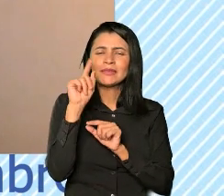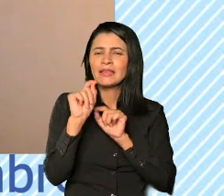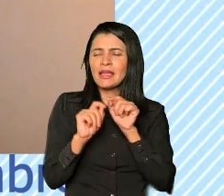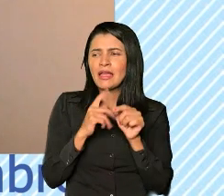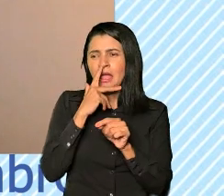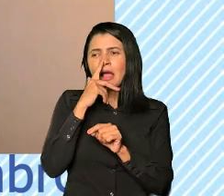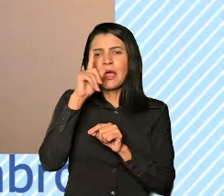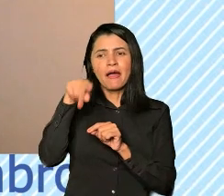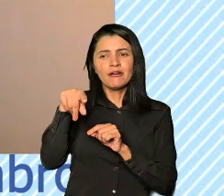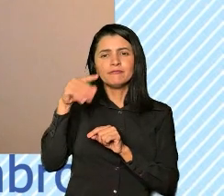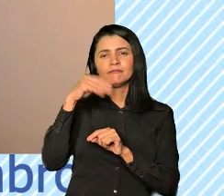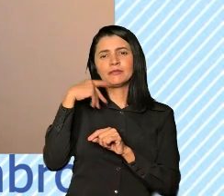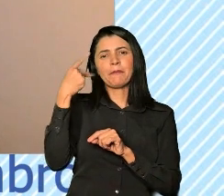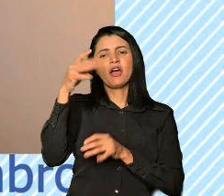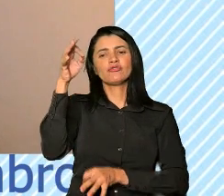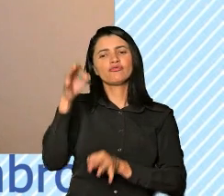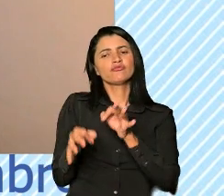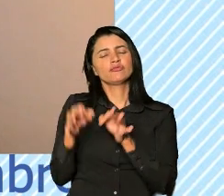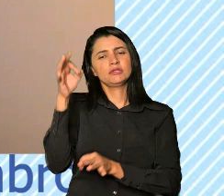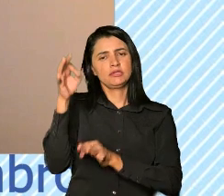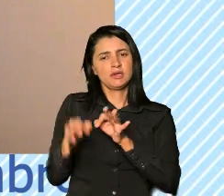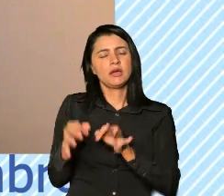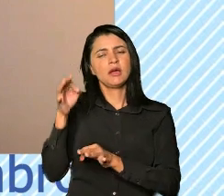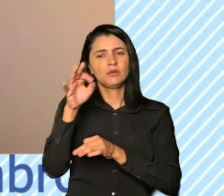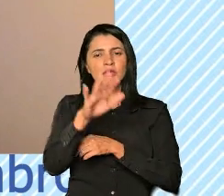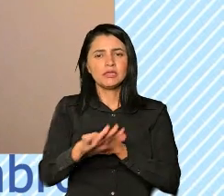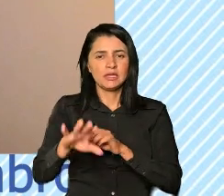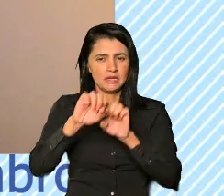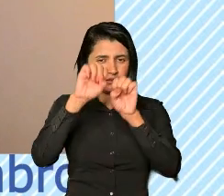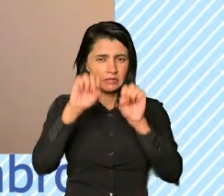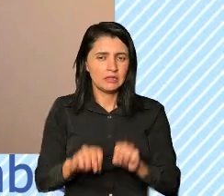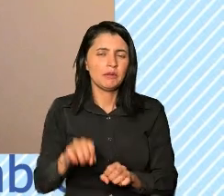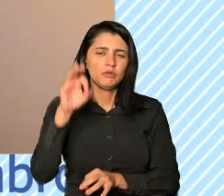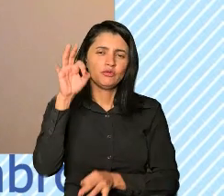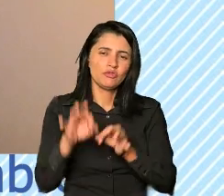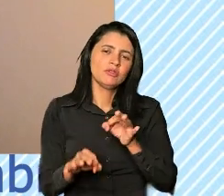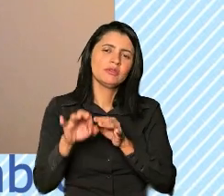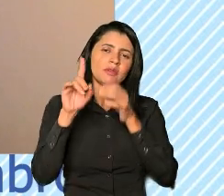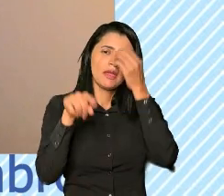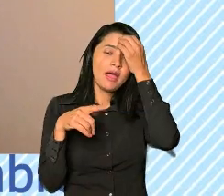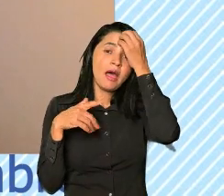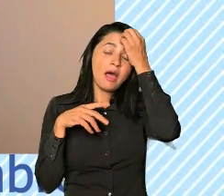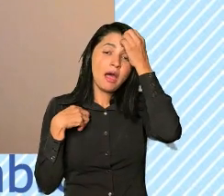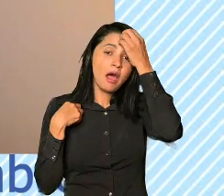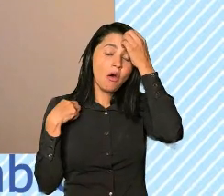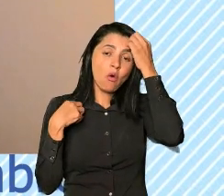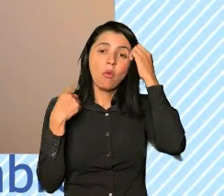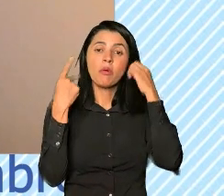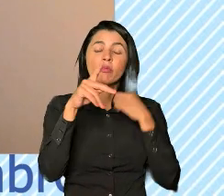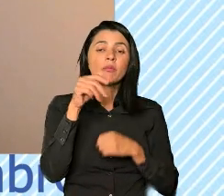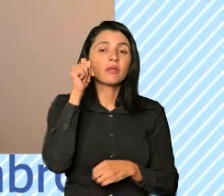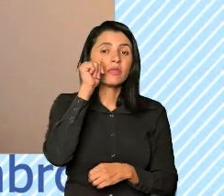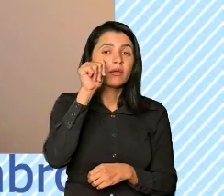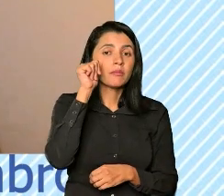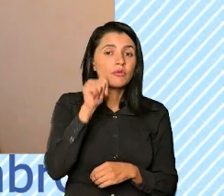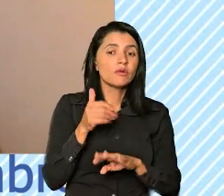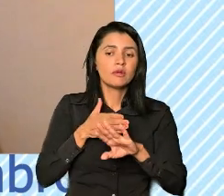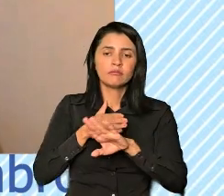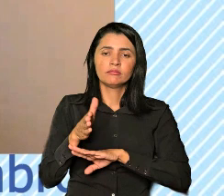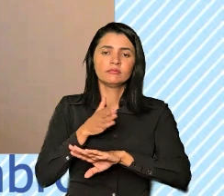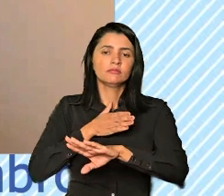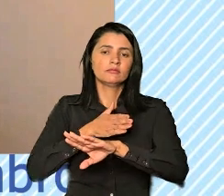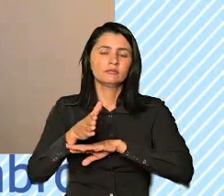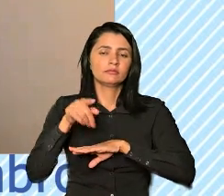eu acho, no judiciário e no sistema de justiça, que são as vestimentas das mulheres para